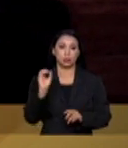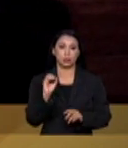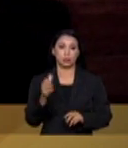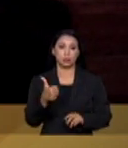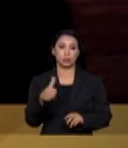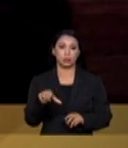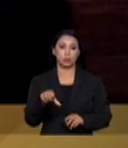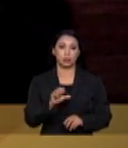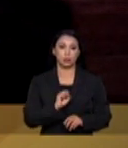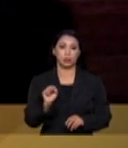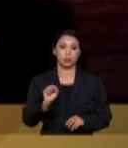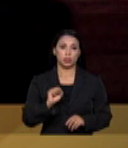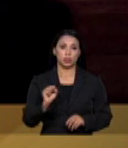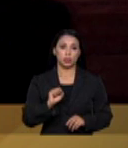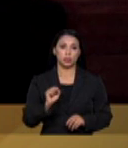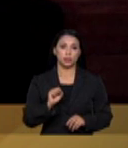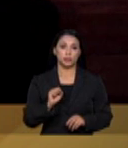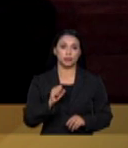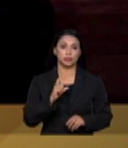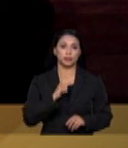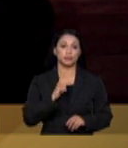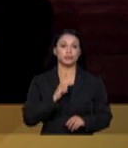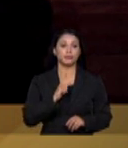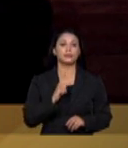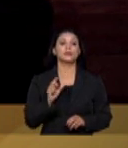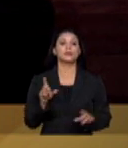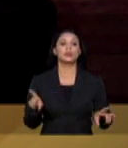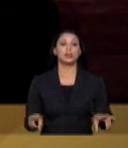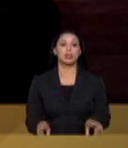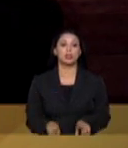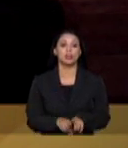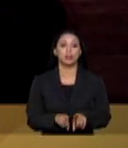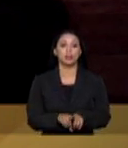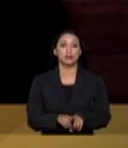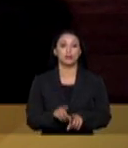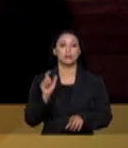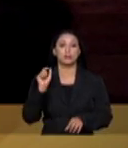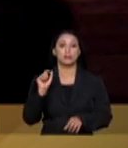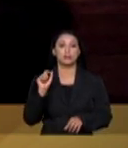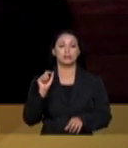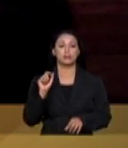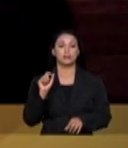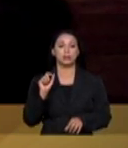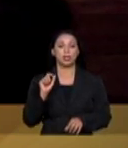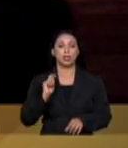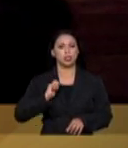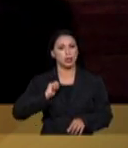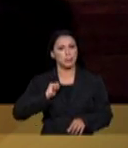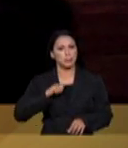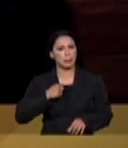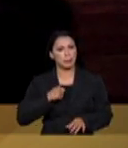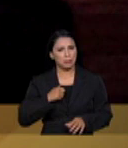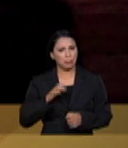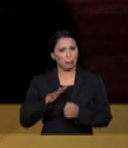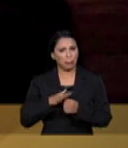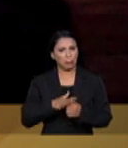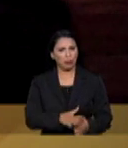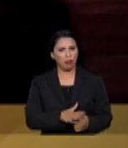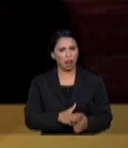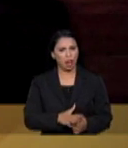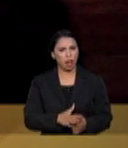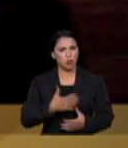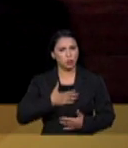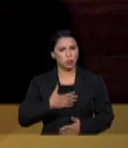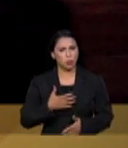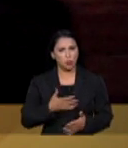de1988 e independe da configuração de renitente esbulho como conflito físico